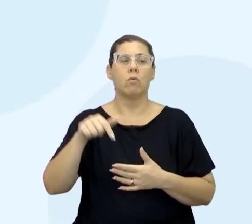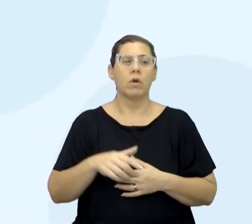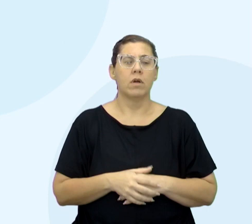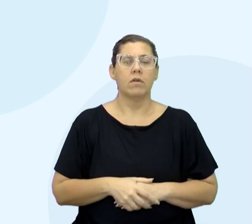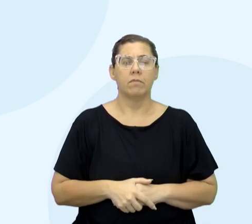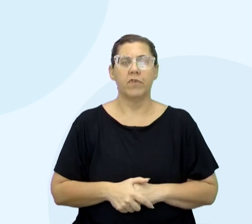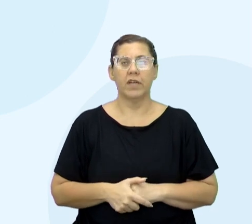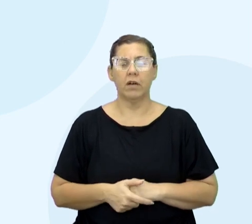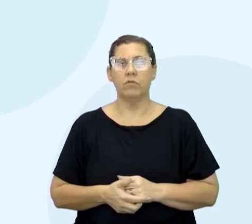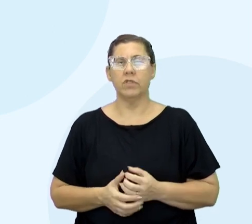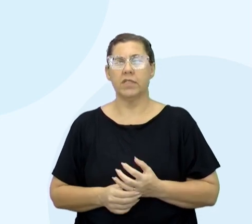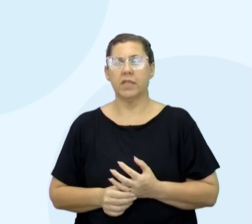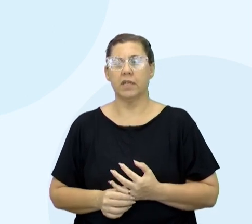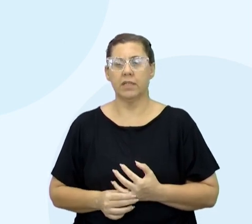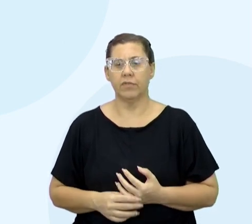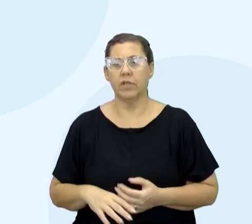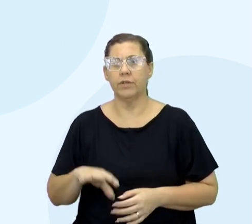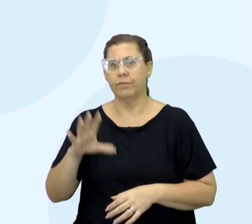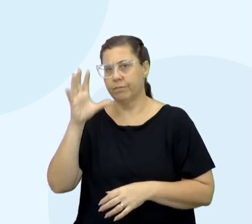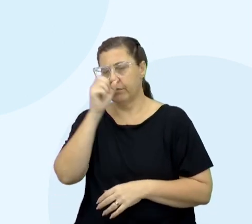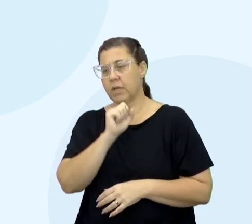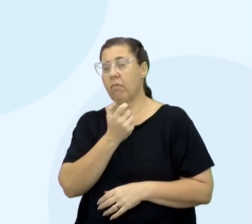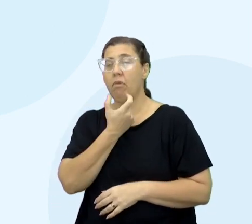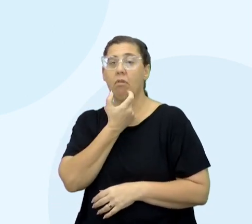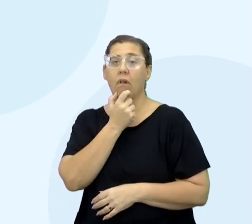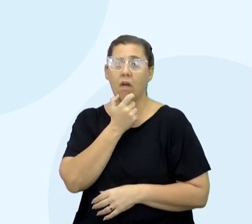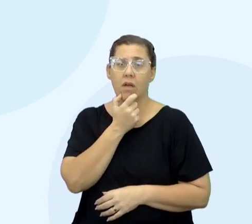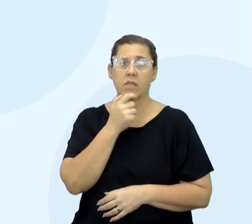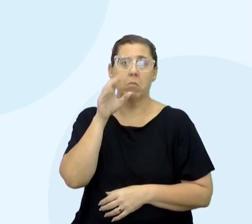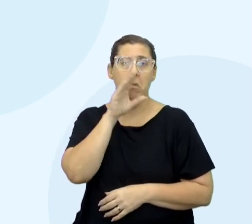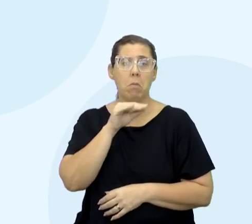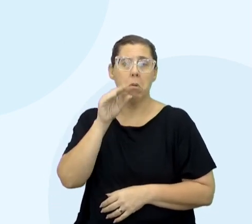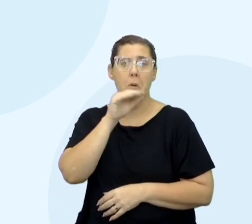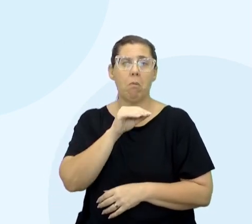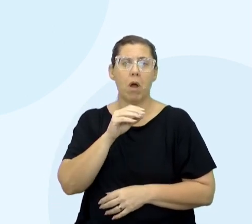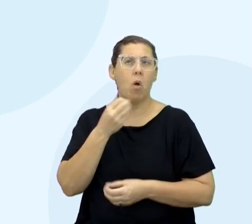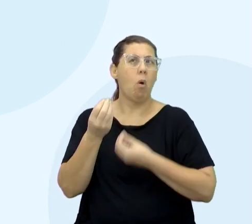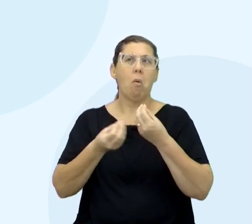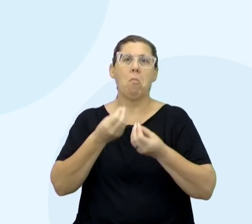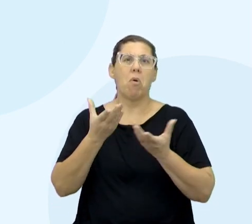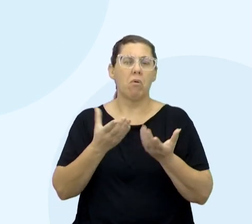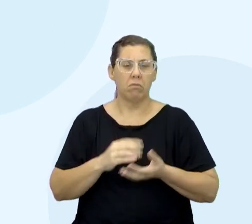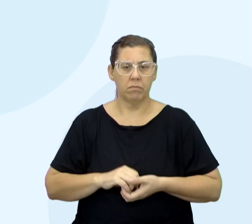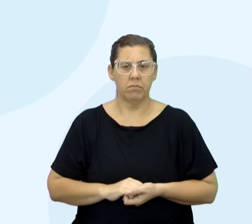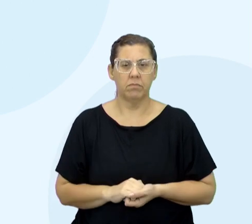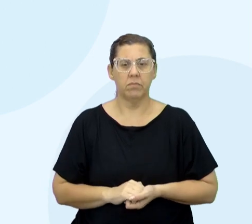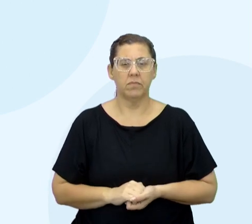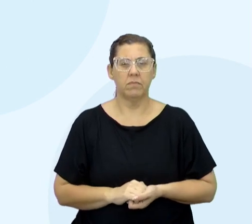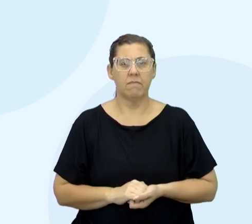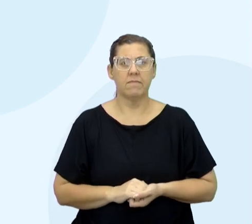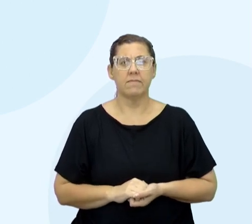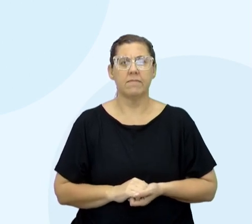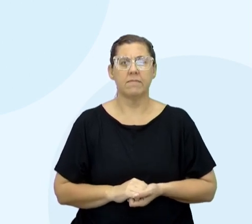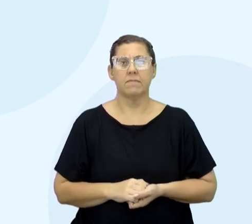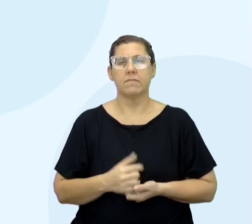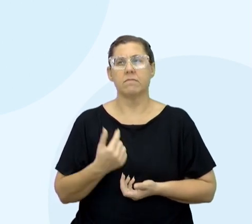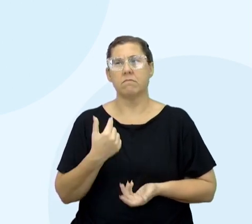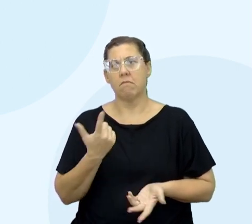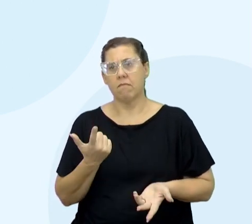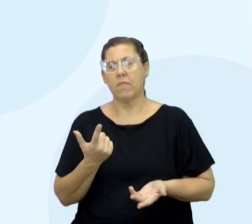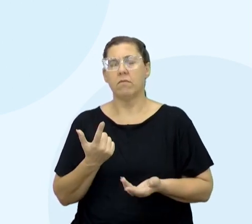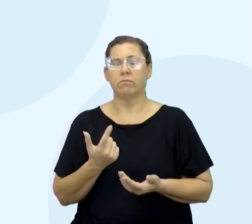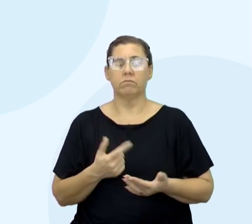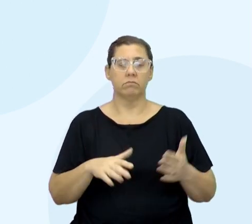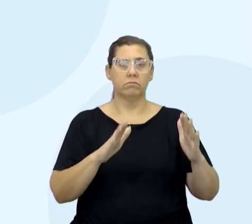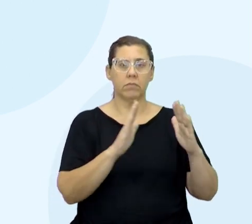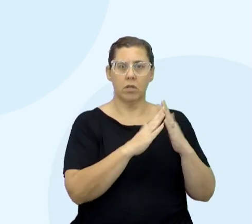falar inglês. Como que eu vou aprender a falar inglês, né? Como? Eu vou entrar numa